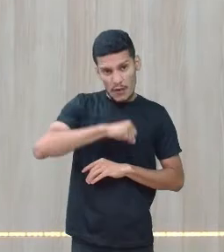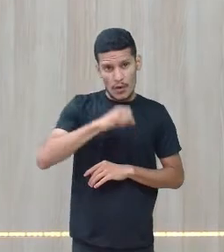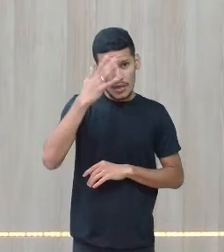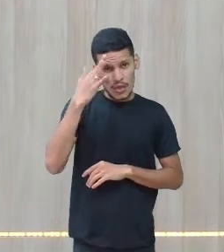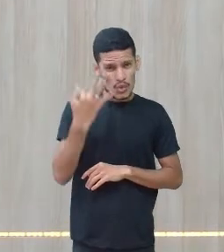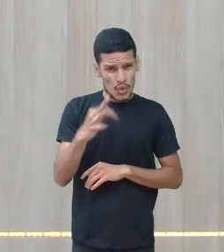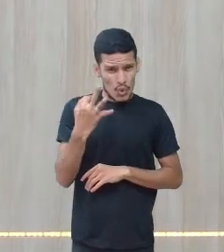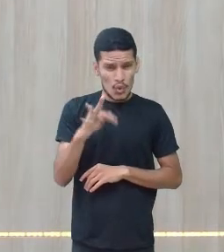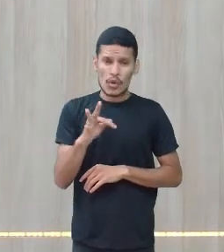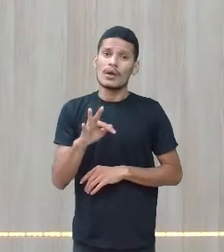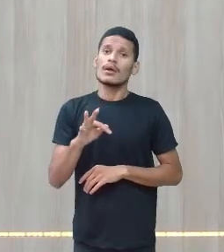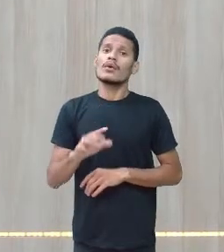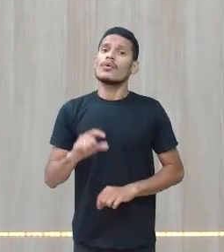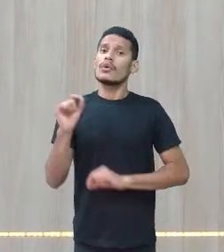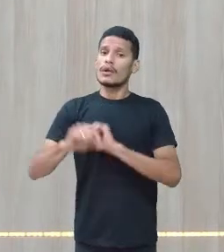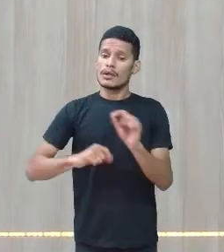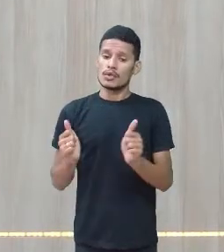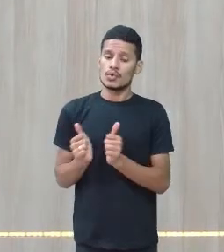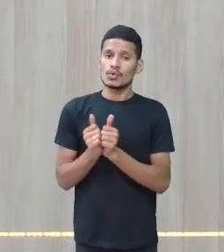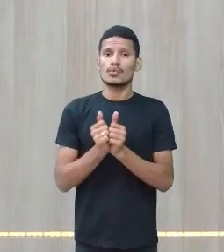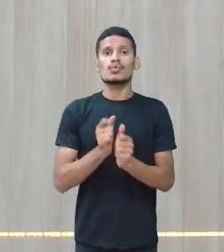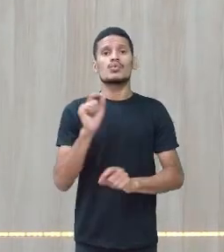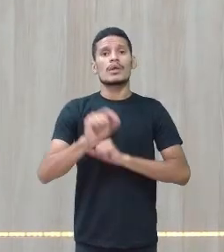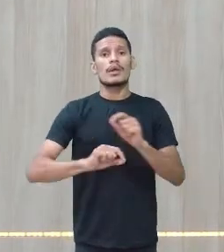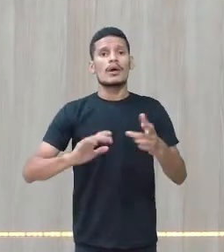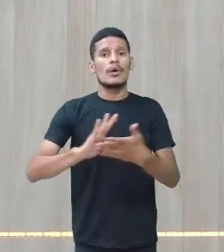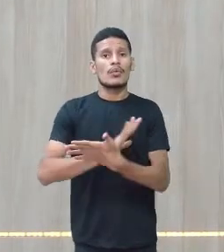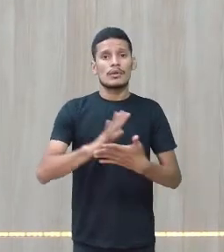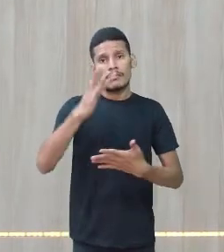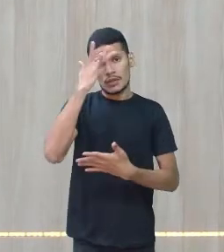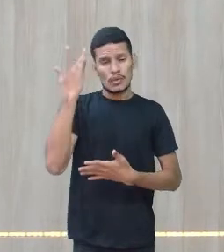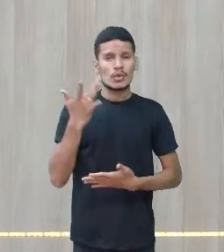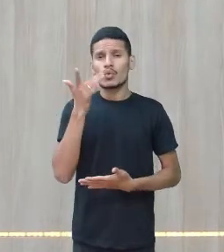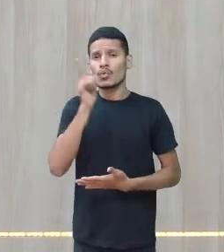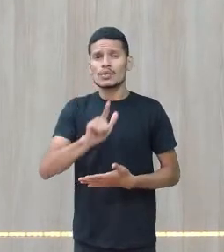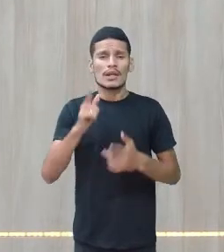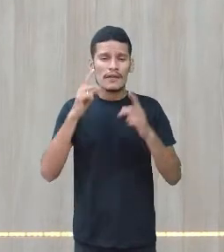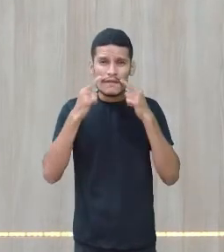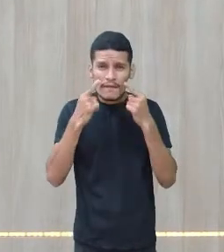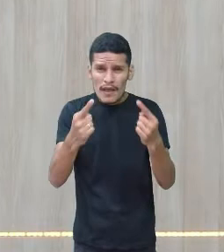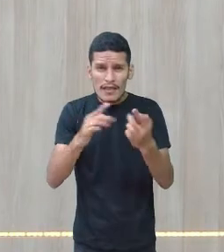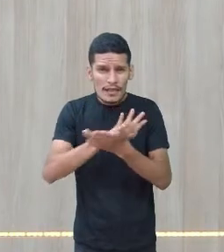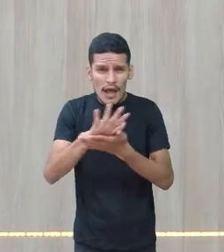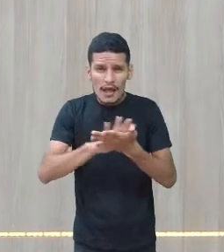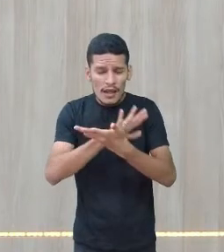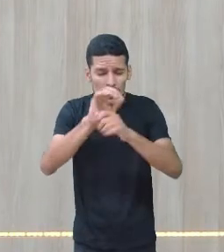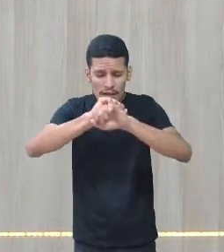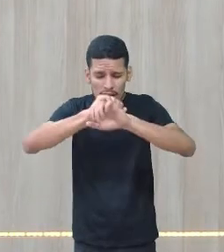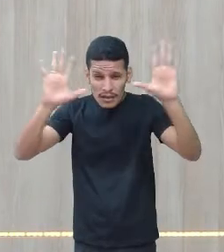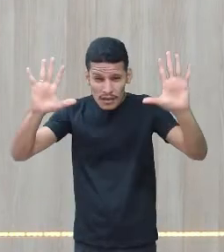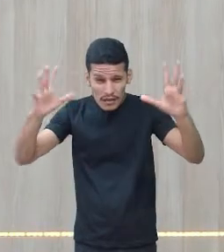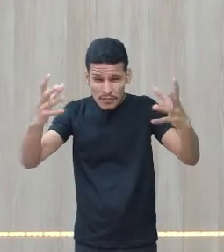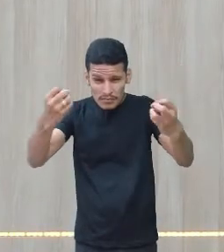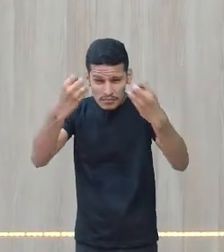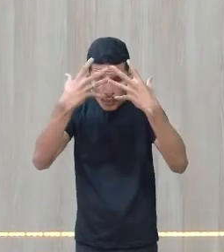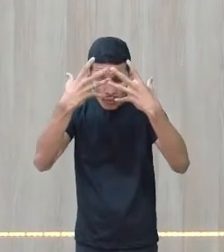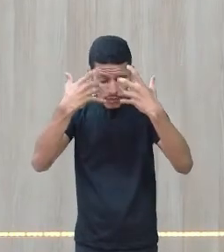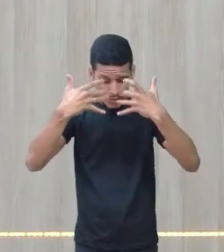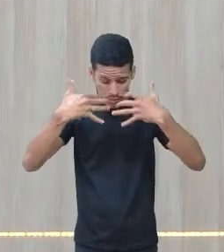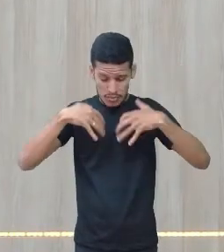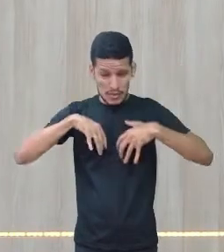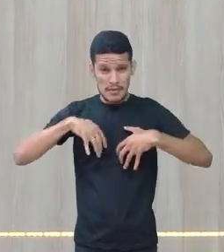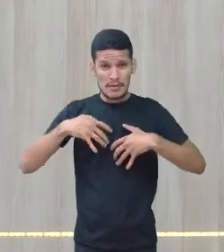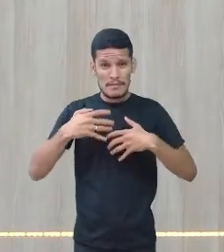Muitas vezes essas dores elas vêm acompanhadas da pessoa que não consegue nem ver a luz. A claridade parece que piora mais